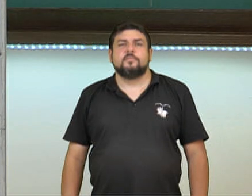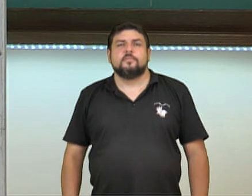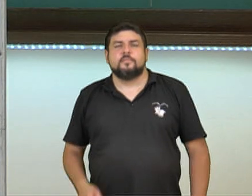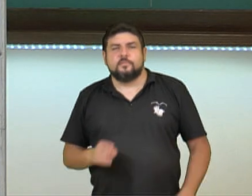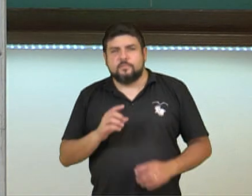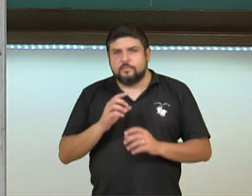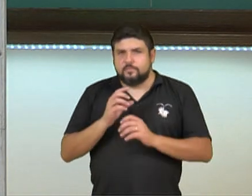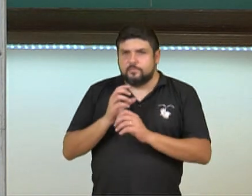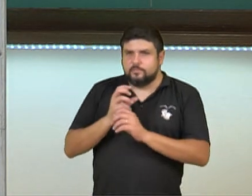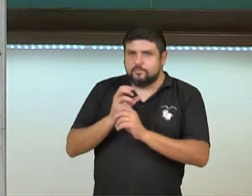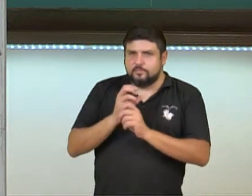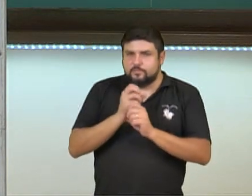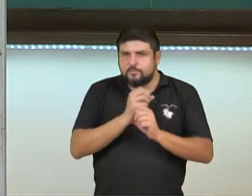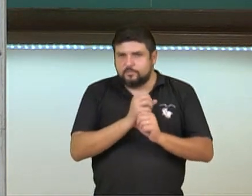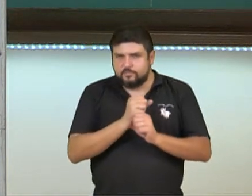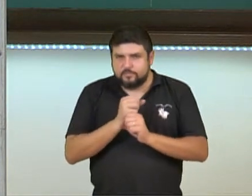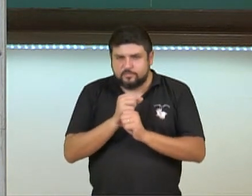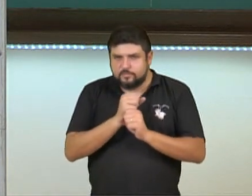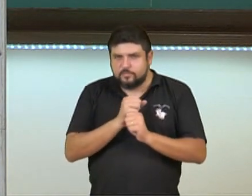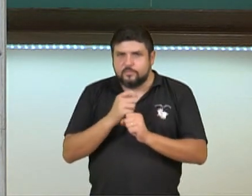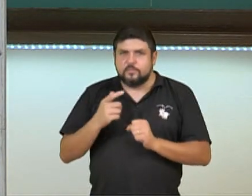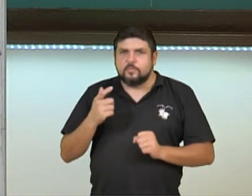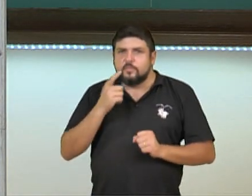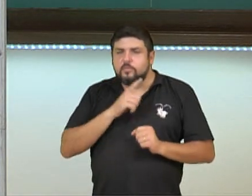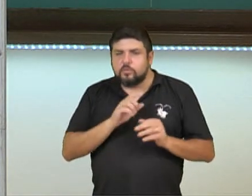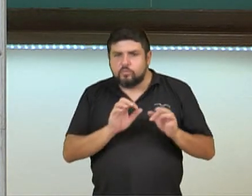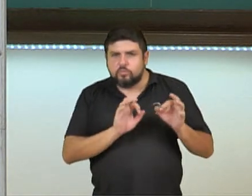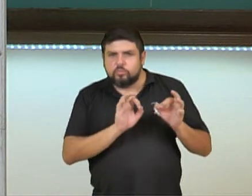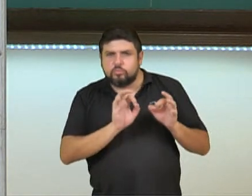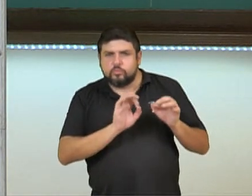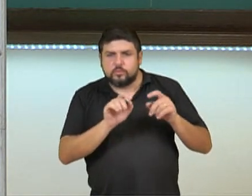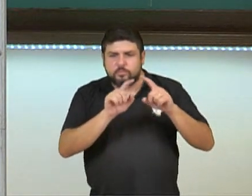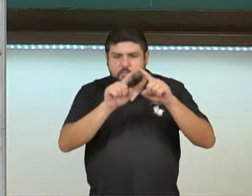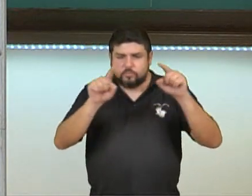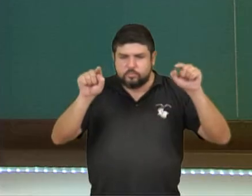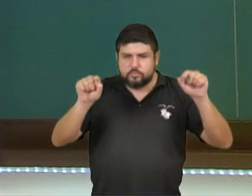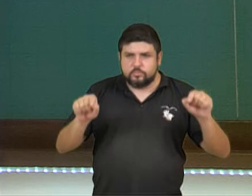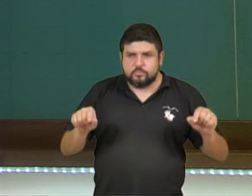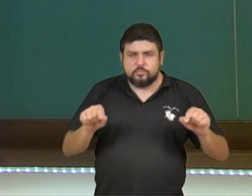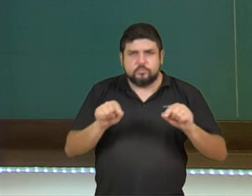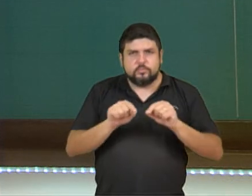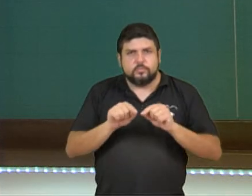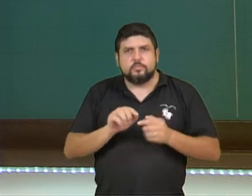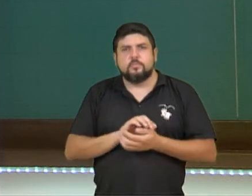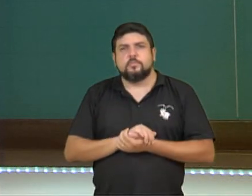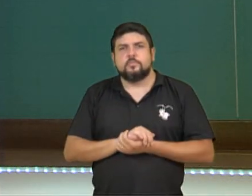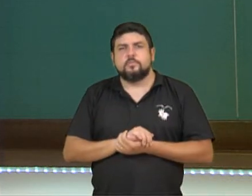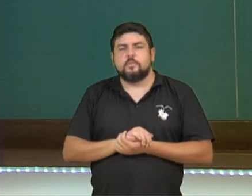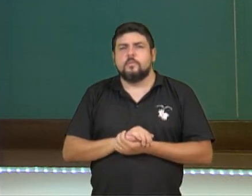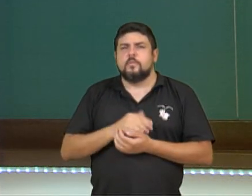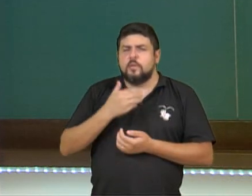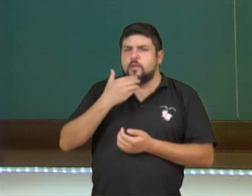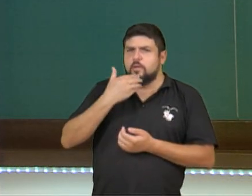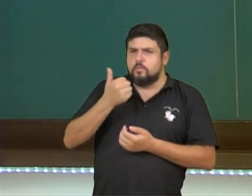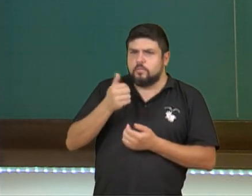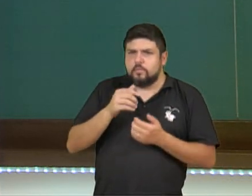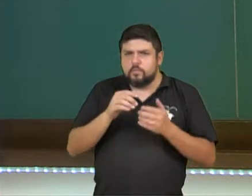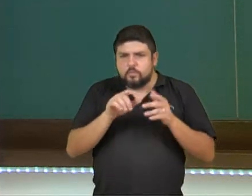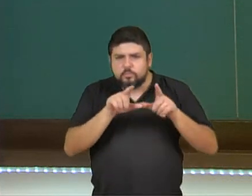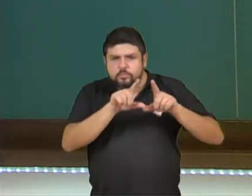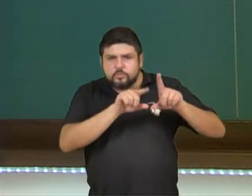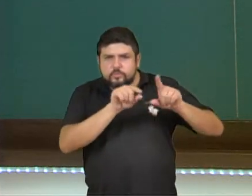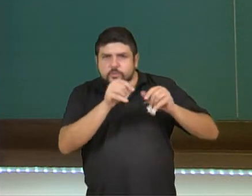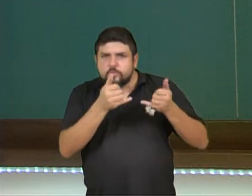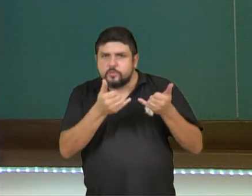Você conseguiu organizar as ideias das áreas aqui? Vamos tirar os dados do problema? É mais fácil quando a gente tira os dados, ó. Então,